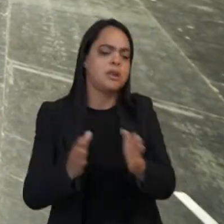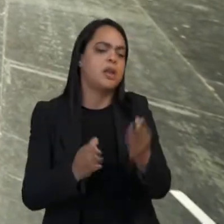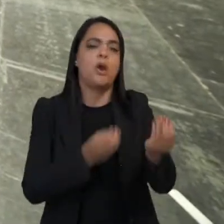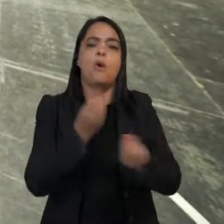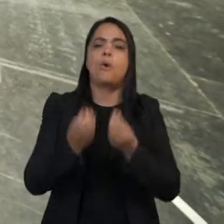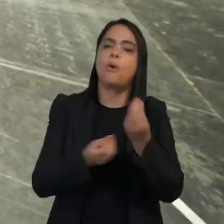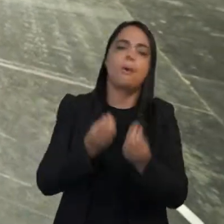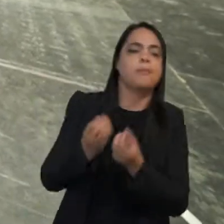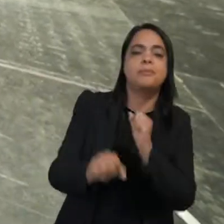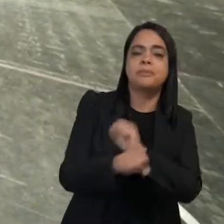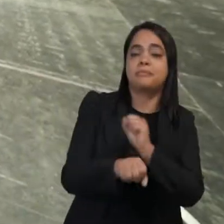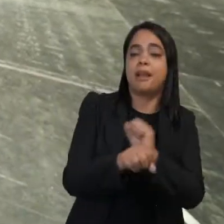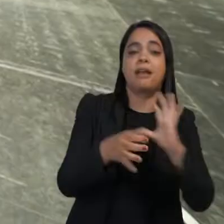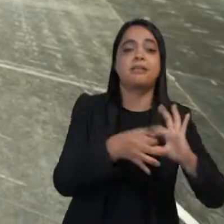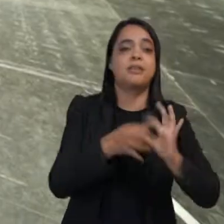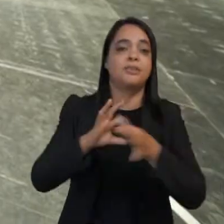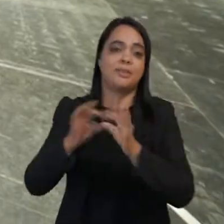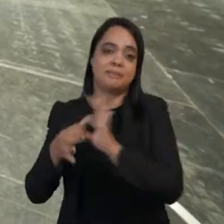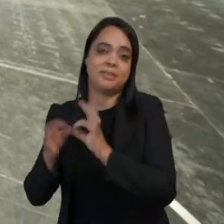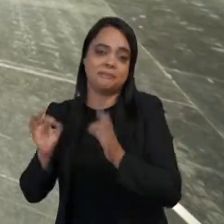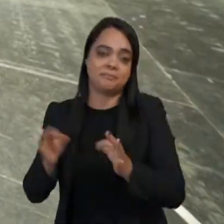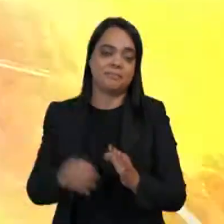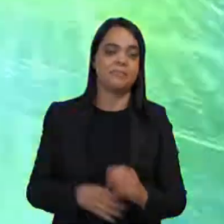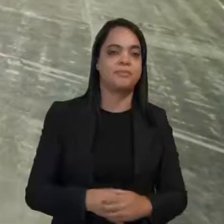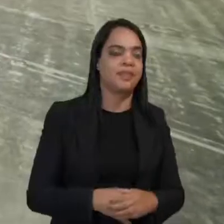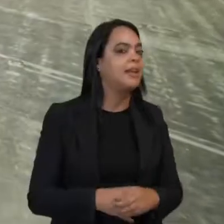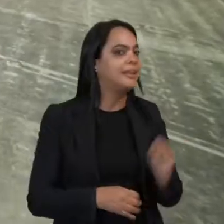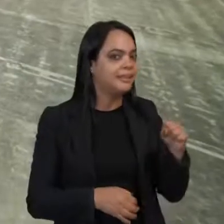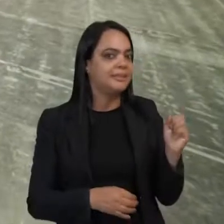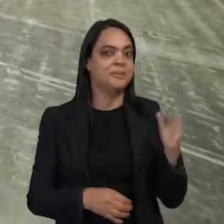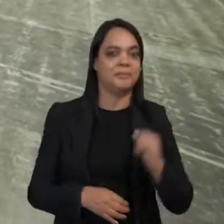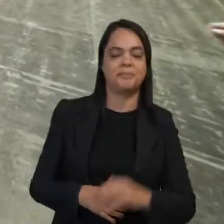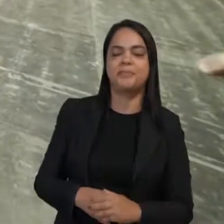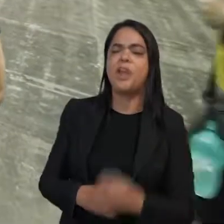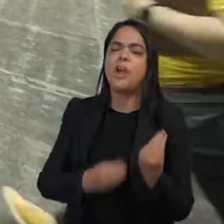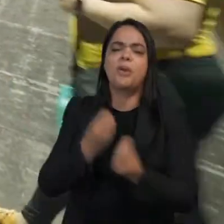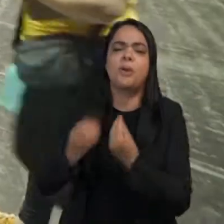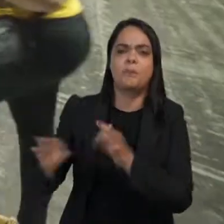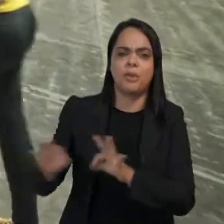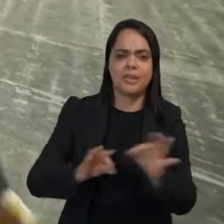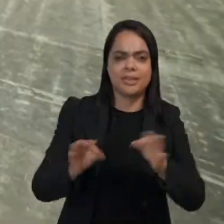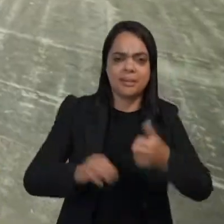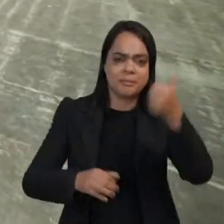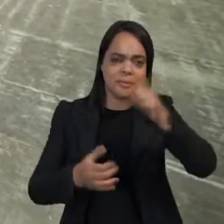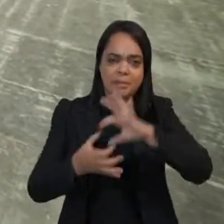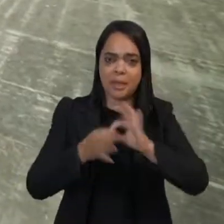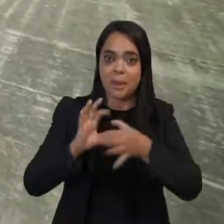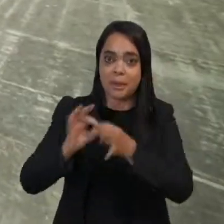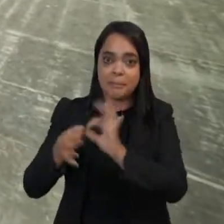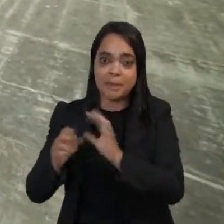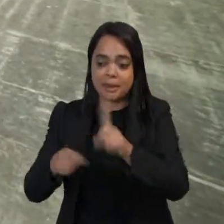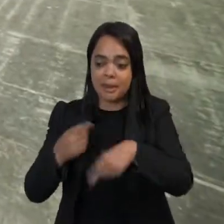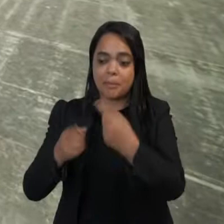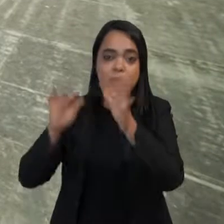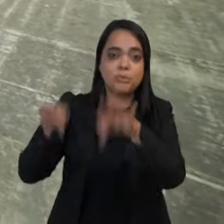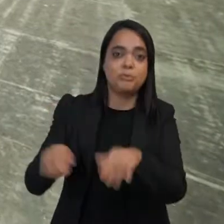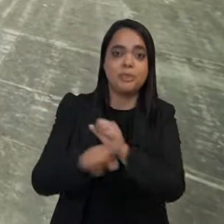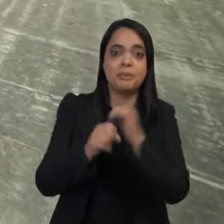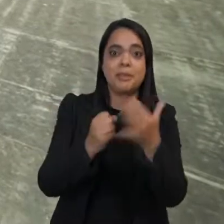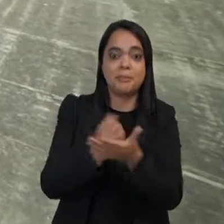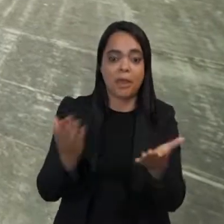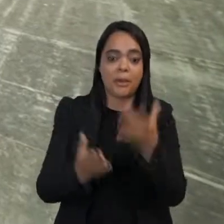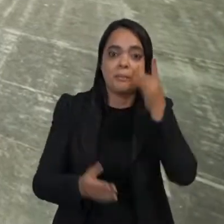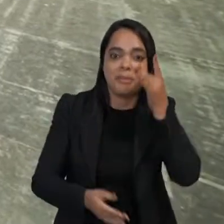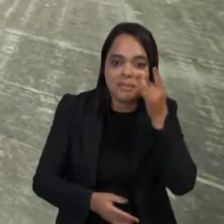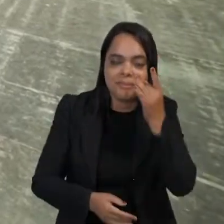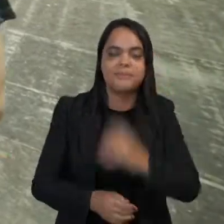e o que esperar dessa Olimpíadas, né, Cláudio? Isso aí, vamos lá. Como foi pra reorganizar o primeiro Olimpíadas pós-pandemia no modo presencial? Foi uma